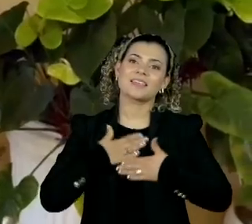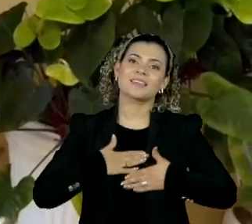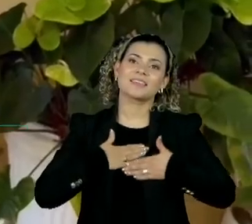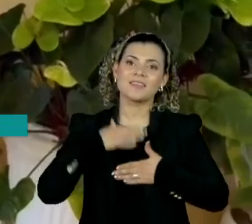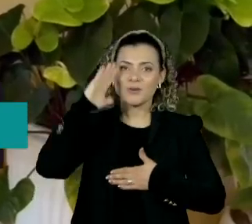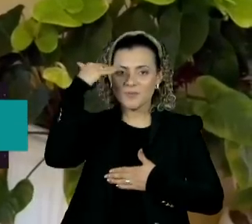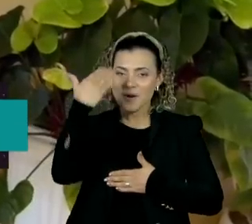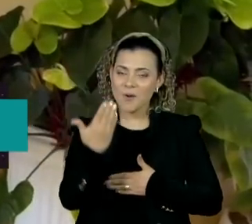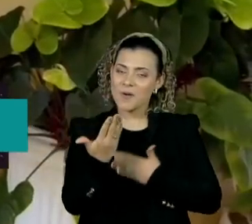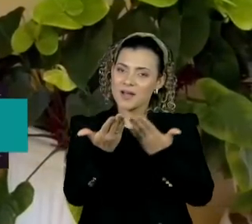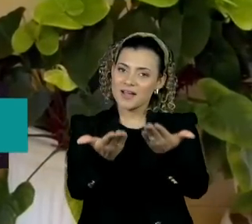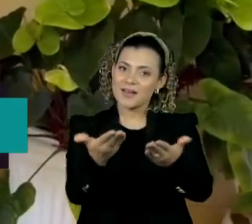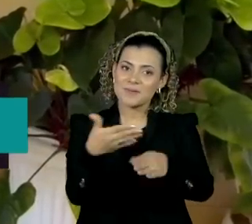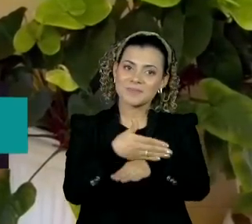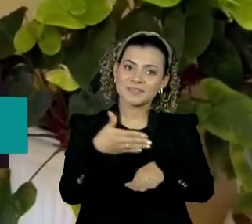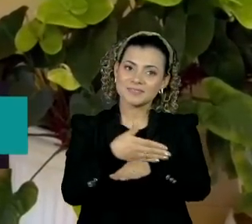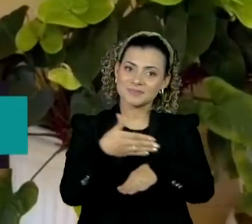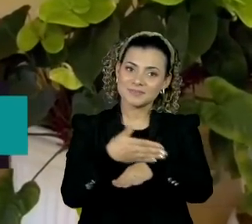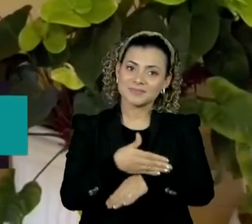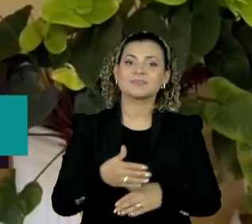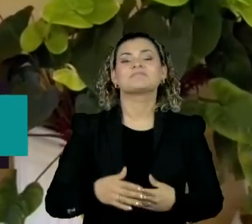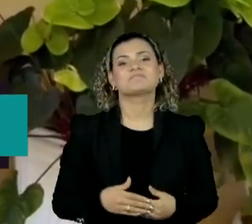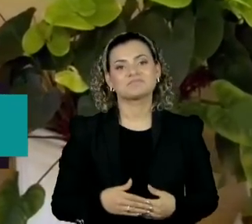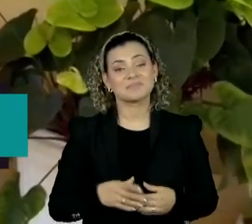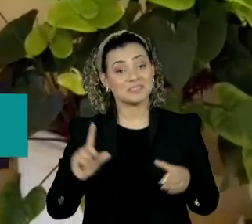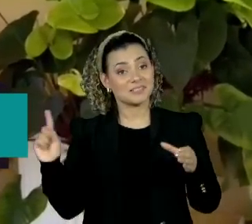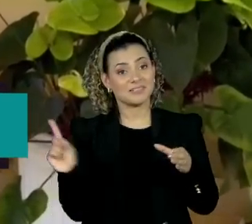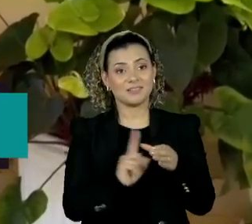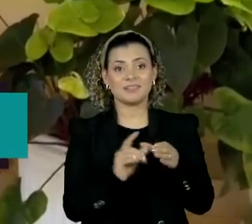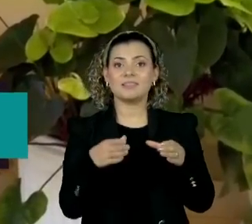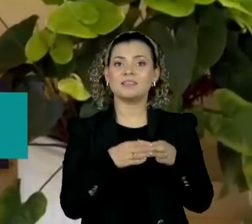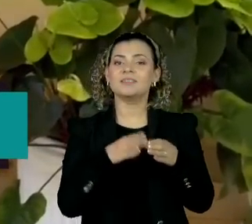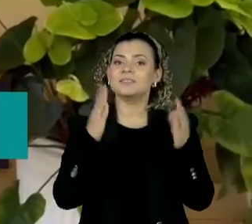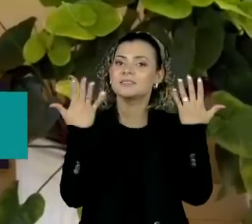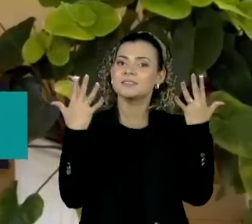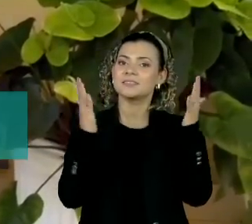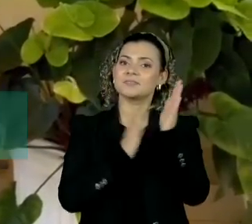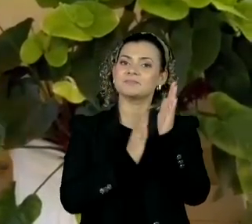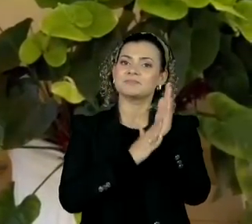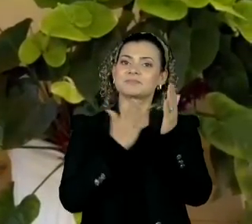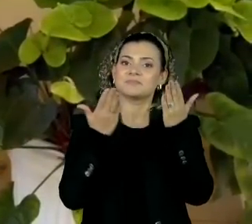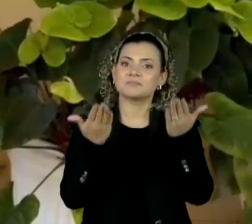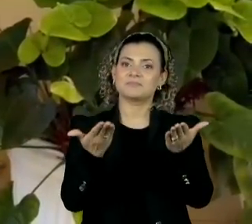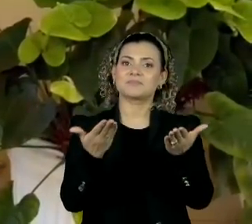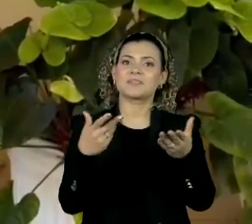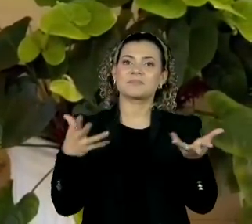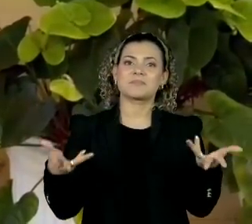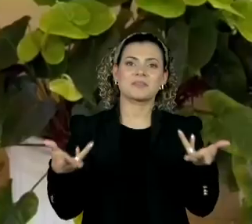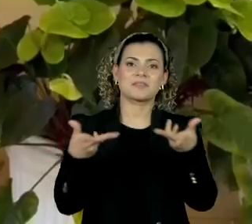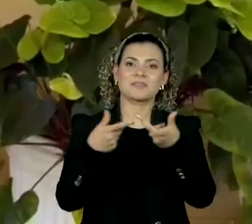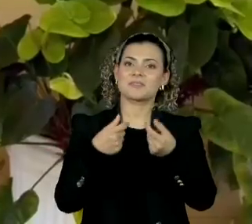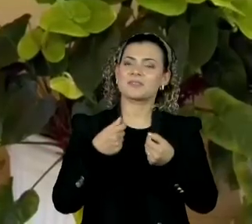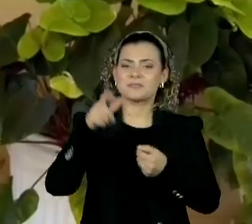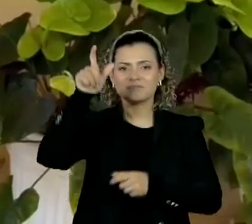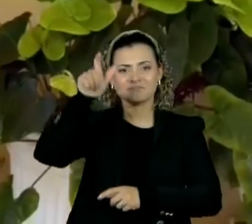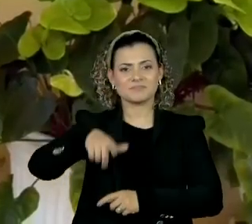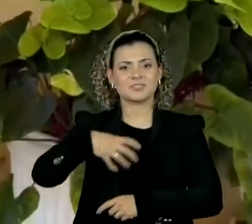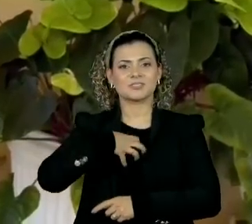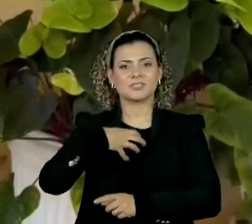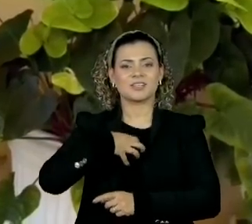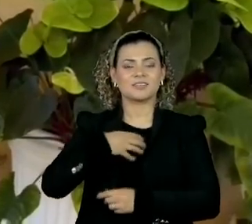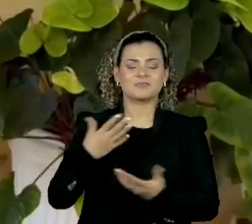honra participar do comitê que está te parabenizando pelo teu talento, pela tua